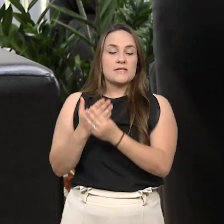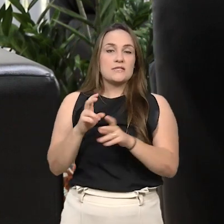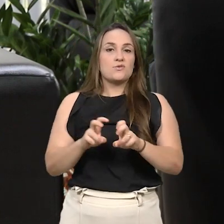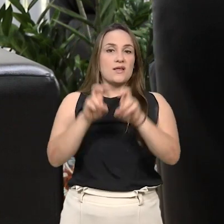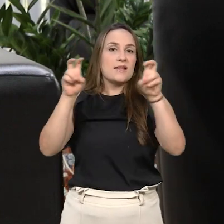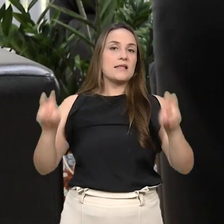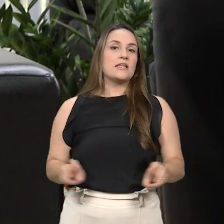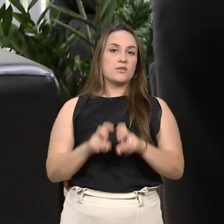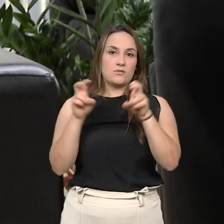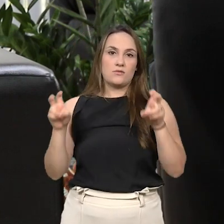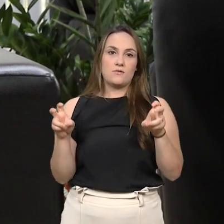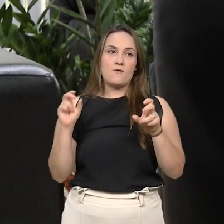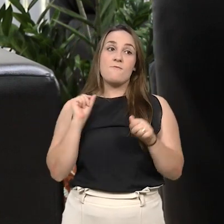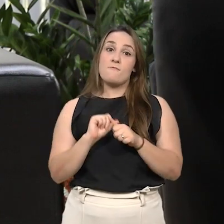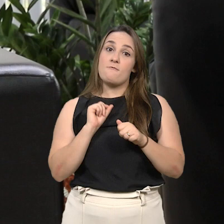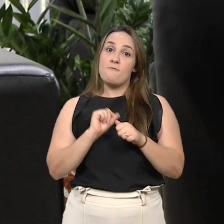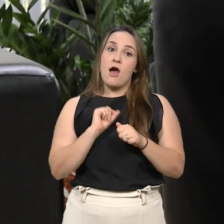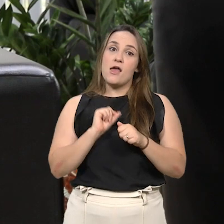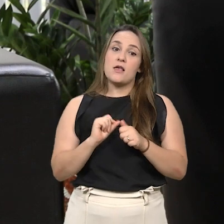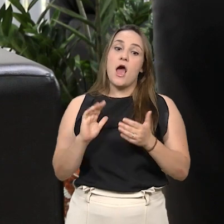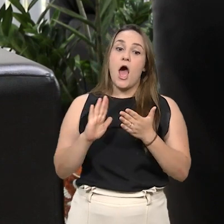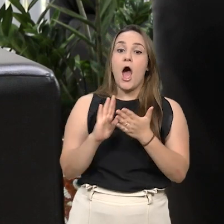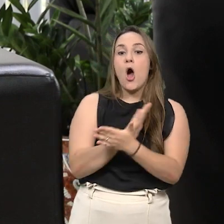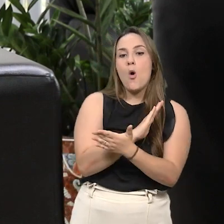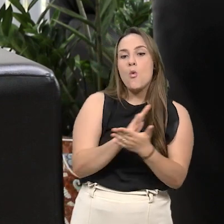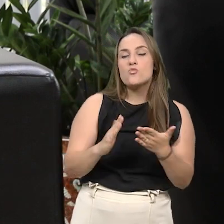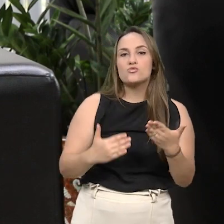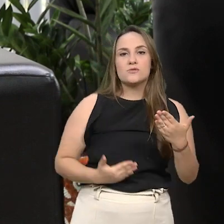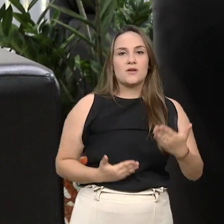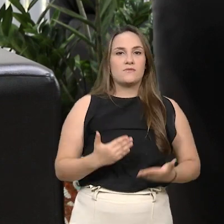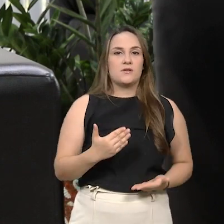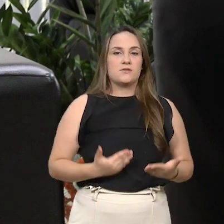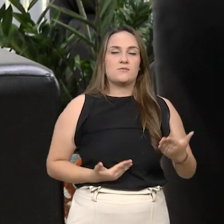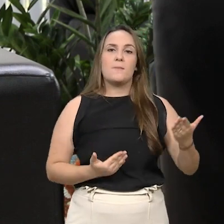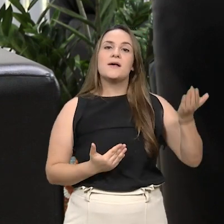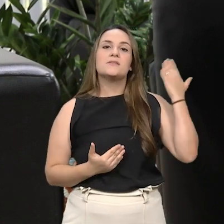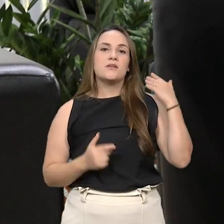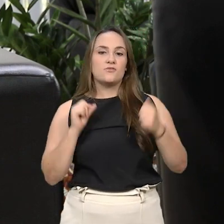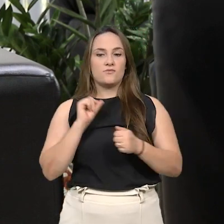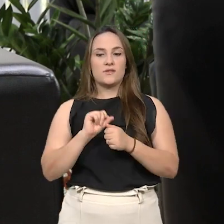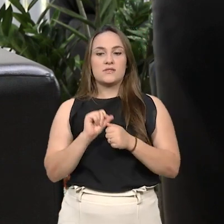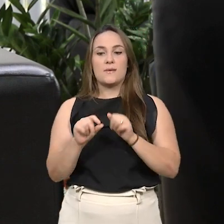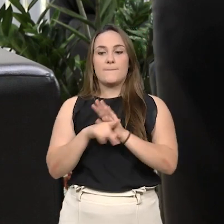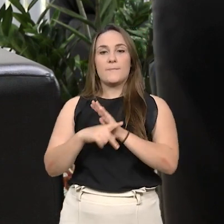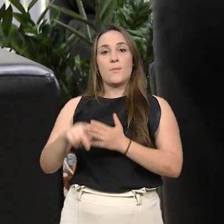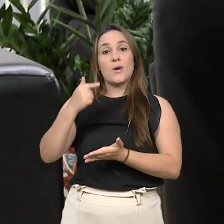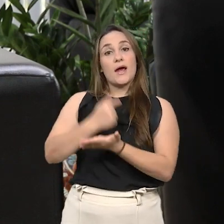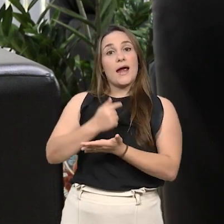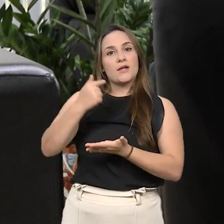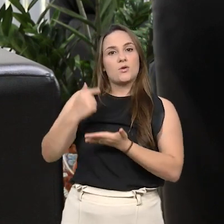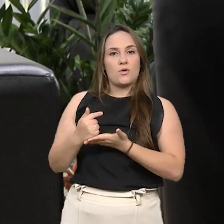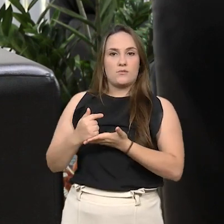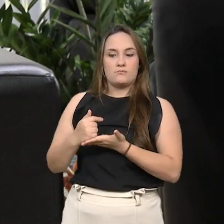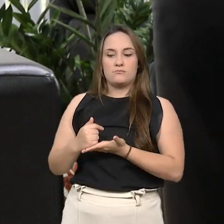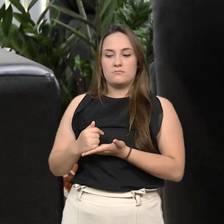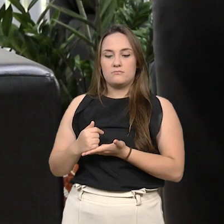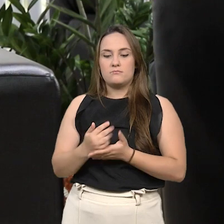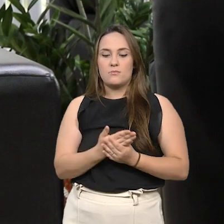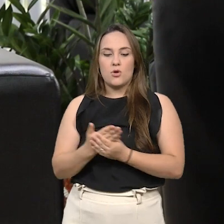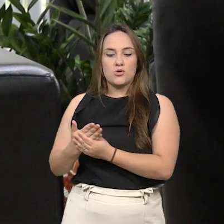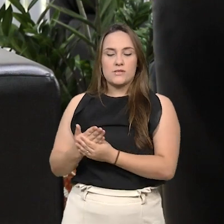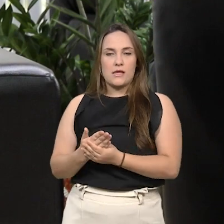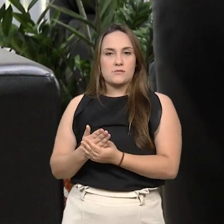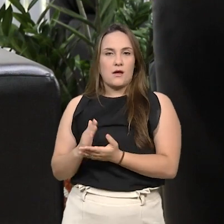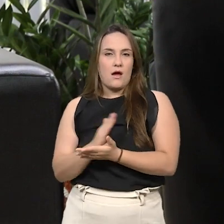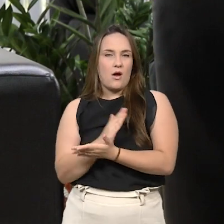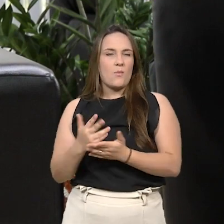ela realiza parte dos serviços que antes eram feitos pelos cartórios. A Central de